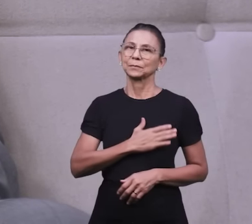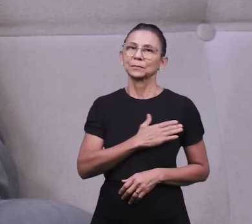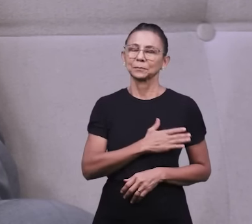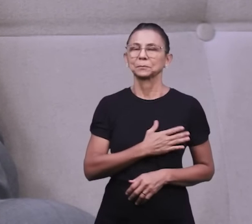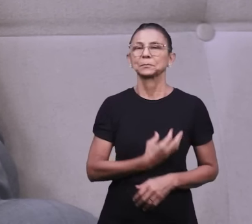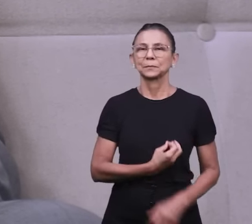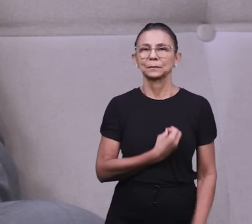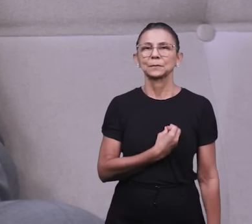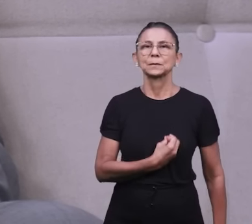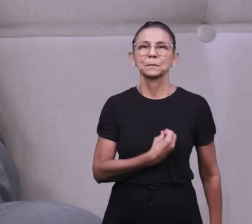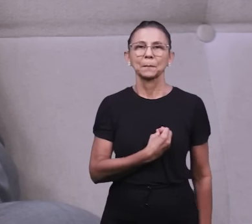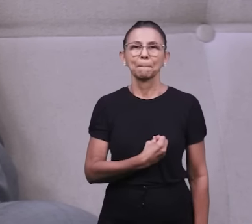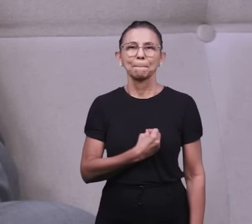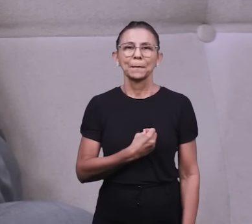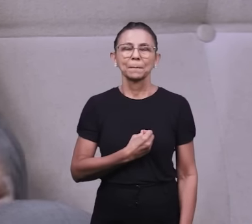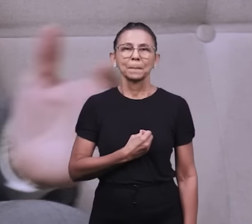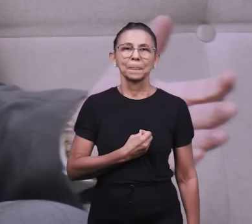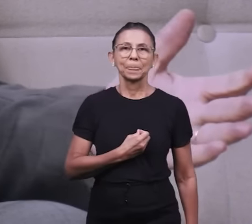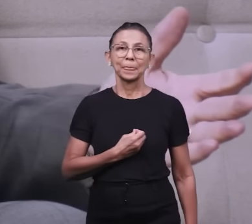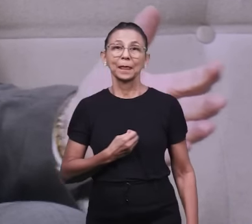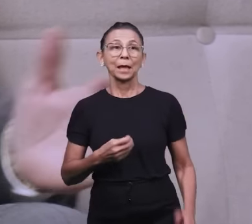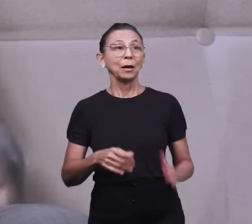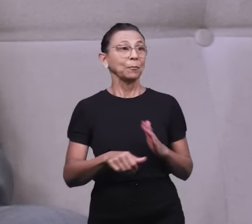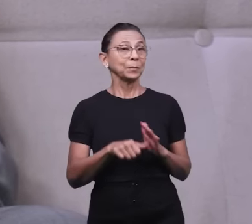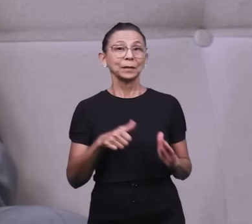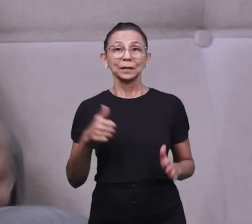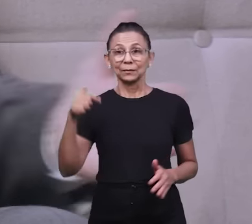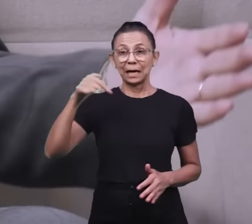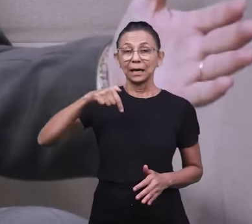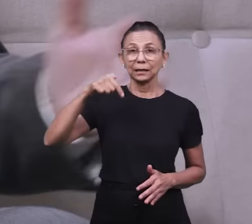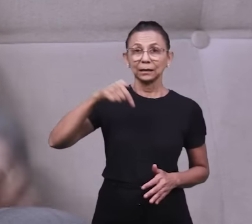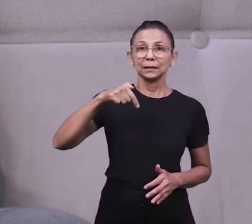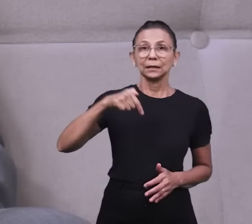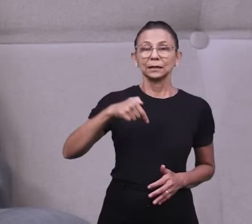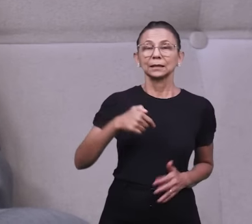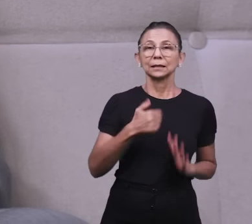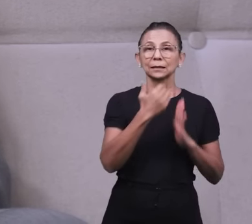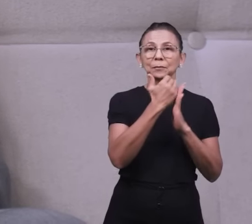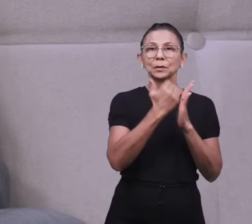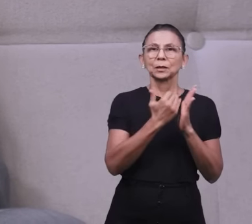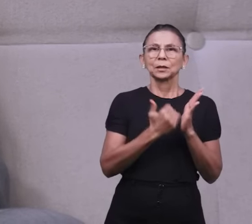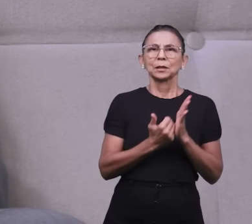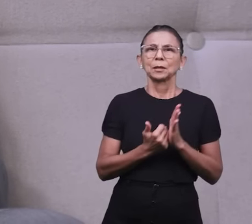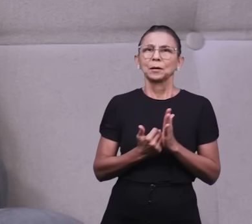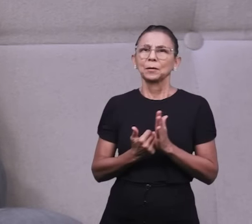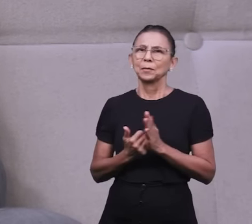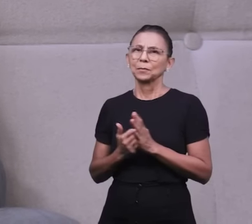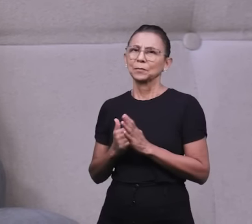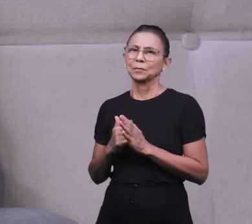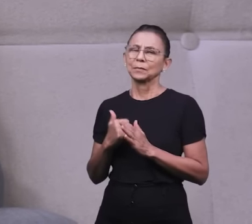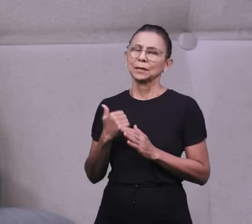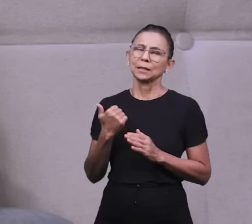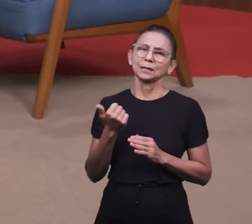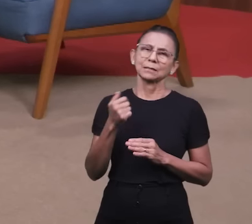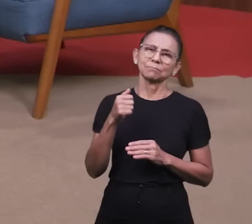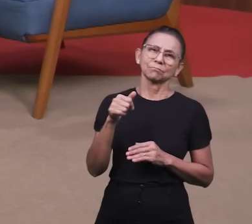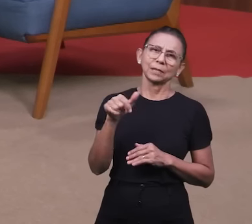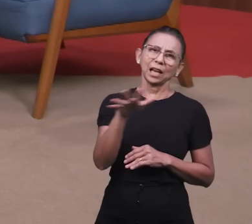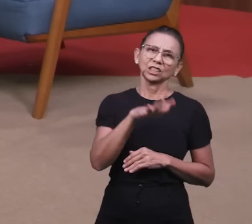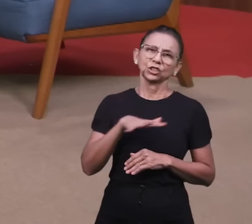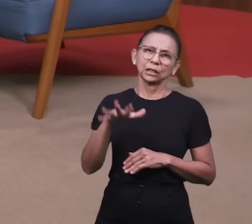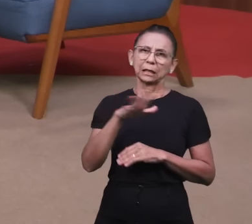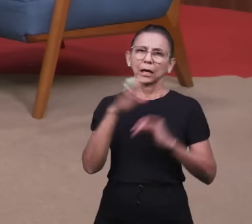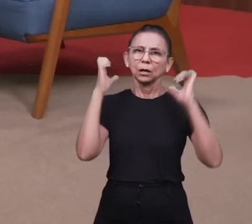está participando aqui desse primeira vez desse programa mas constantemente nas atividades aqui da rádio